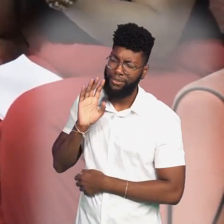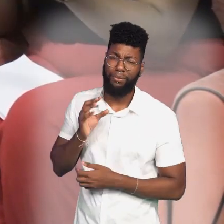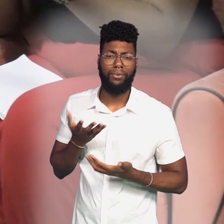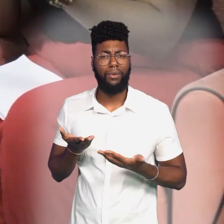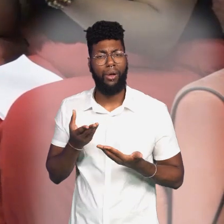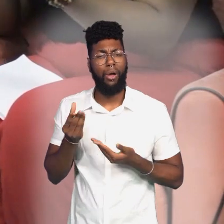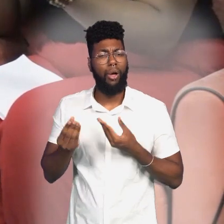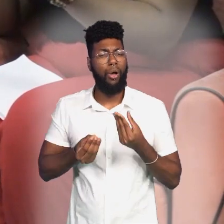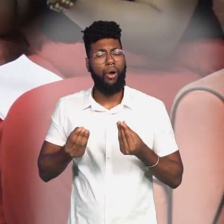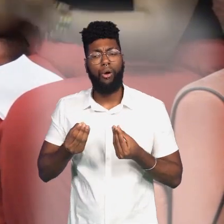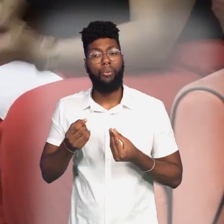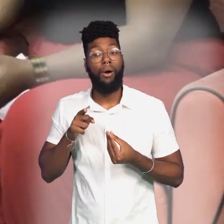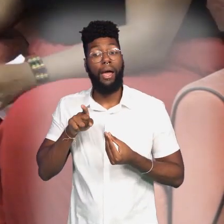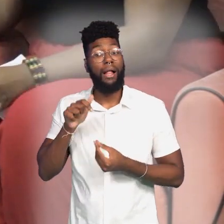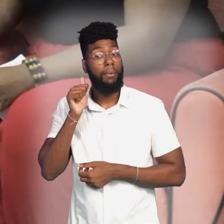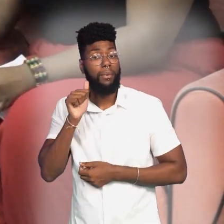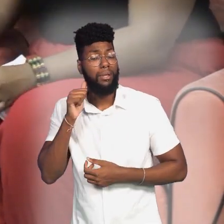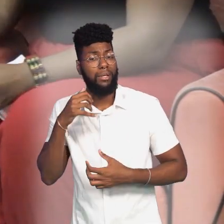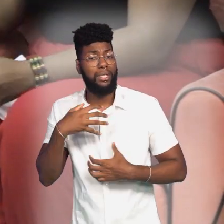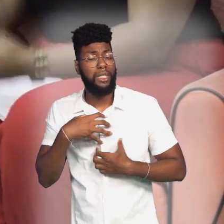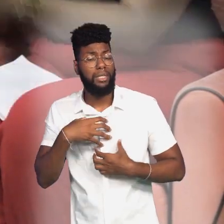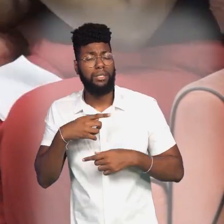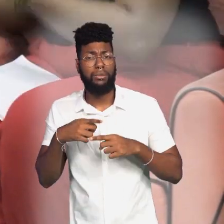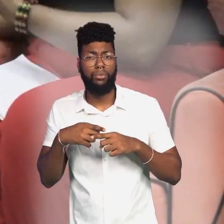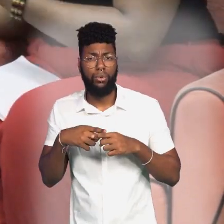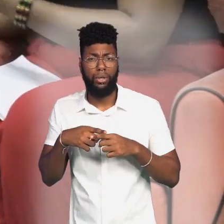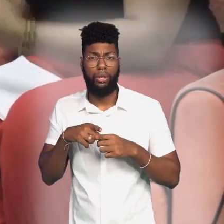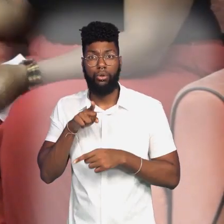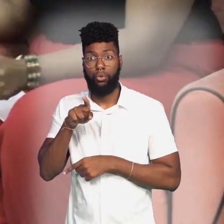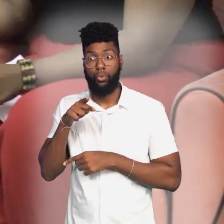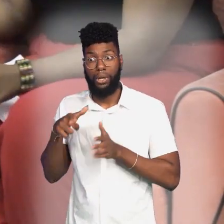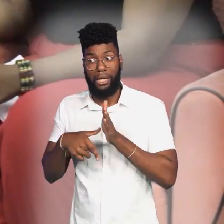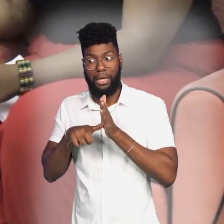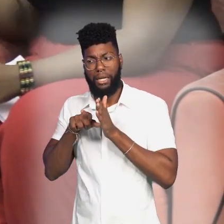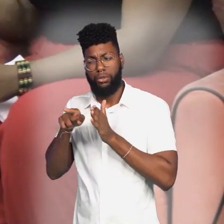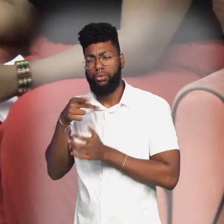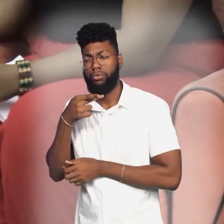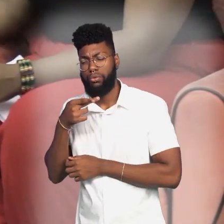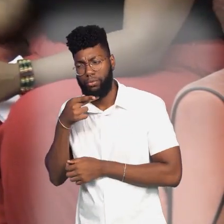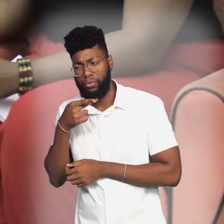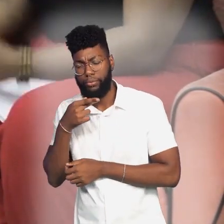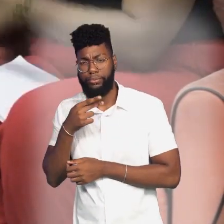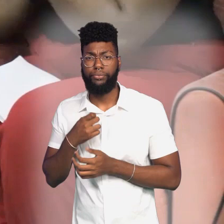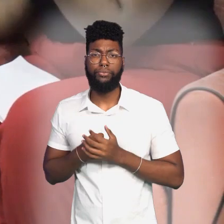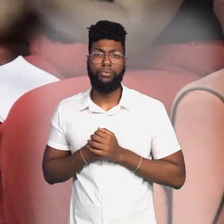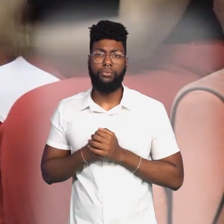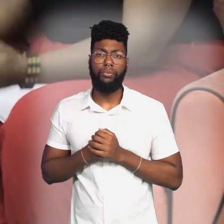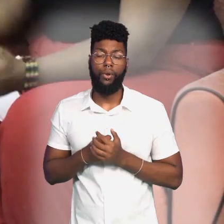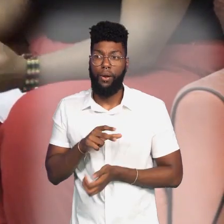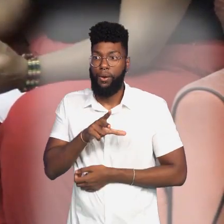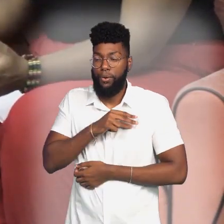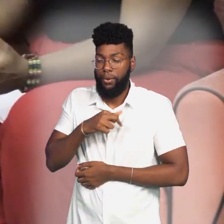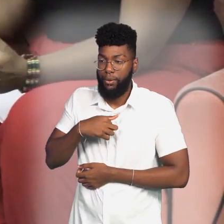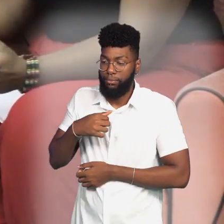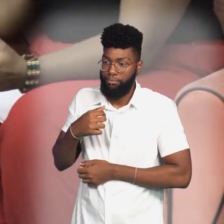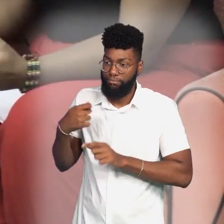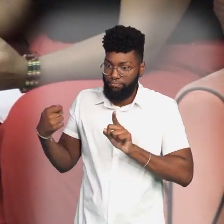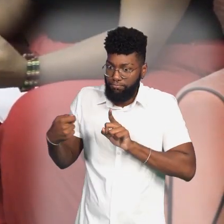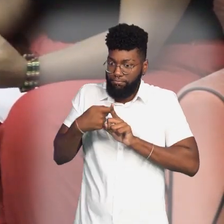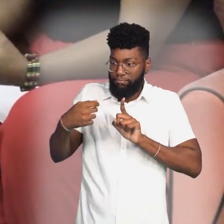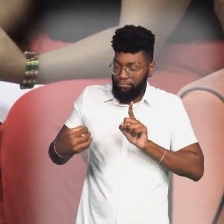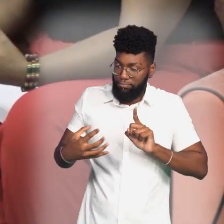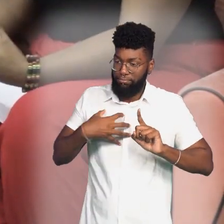isso também pra ela, sabe? Porque assim, Mamadou, até antes de tu falar, assim, escutando, nossa, eu tô impactada, né? Eu